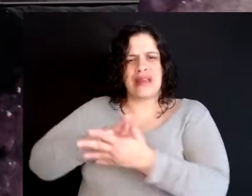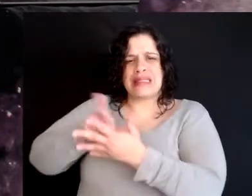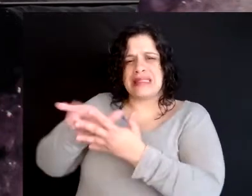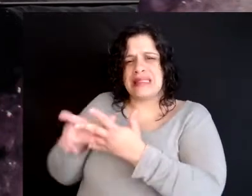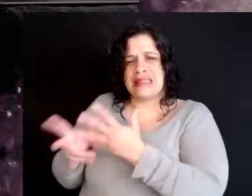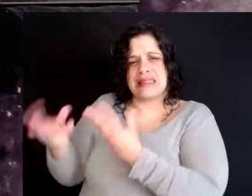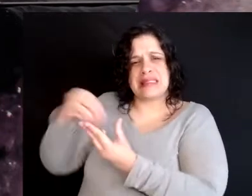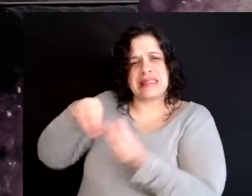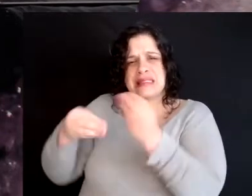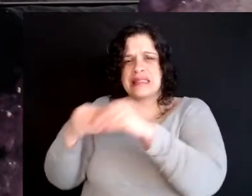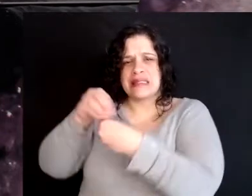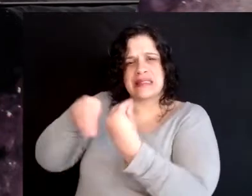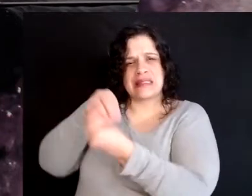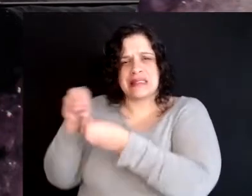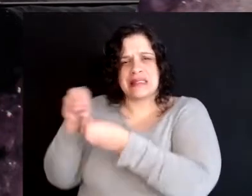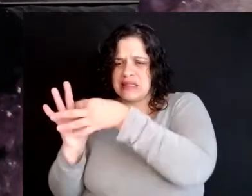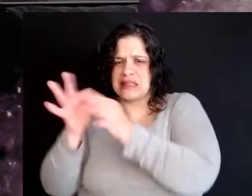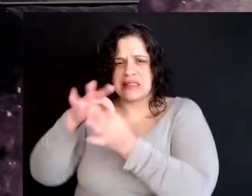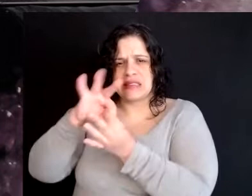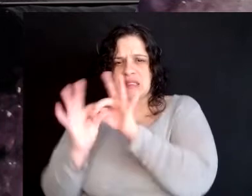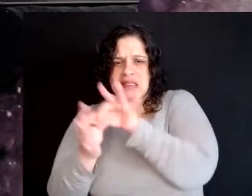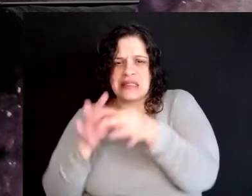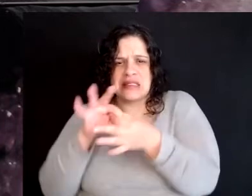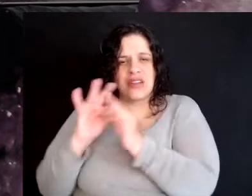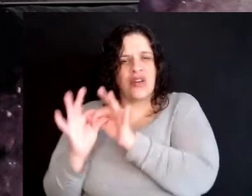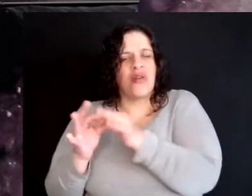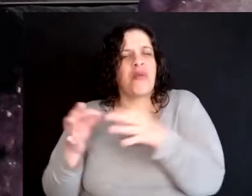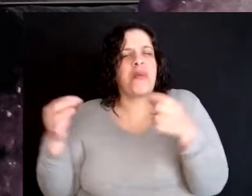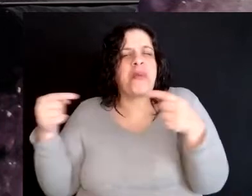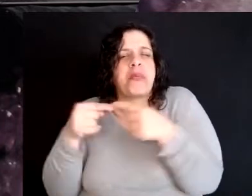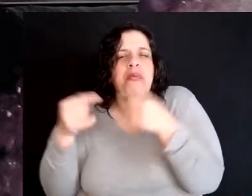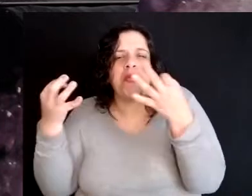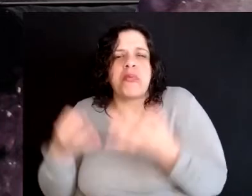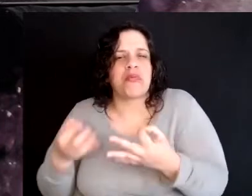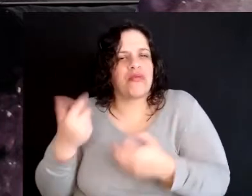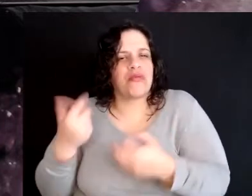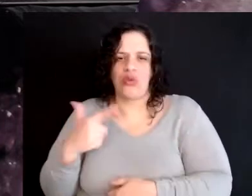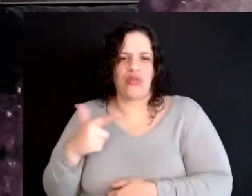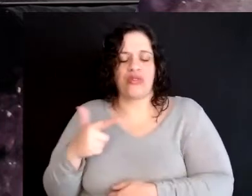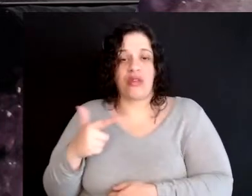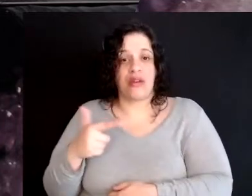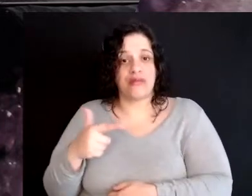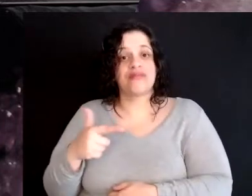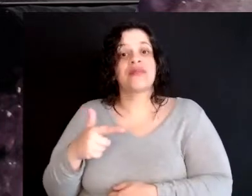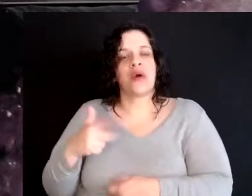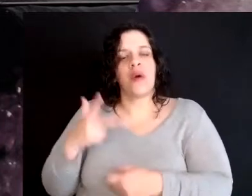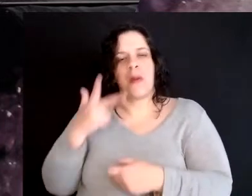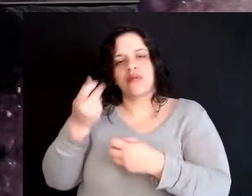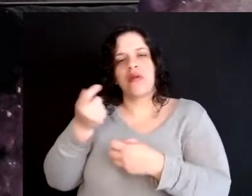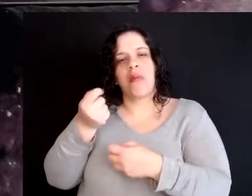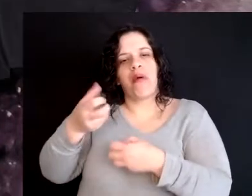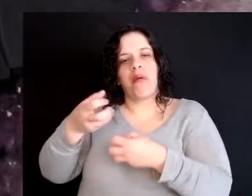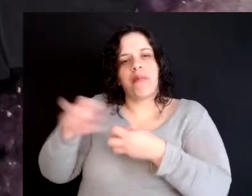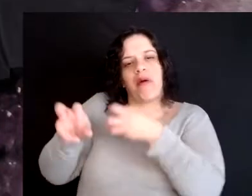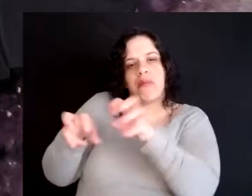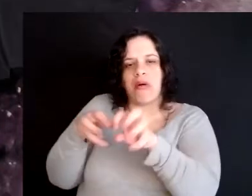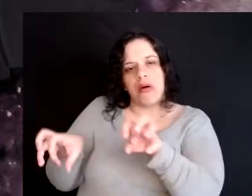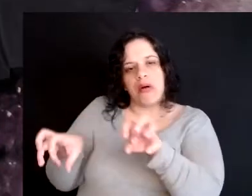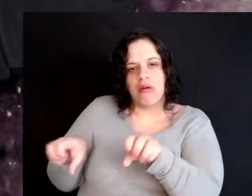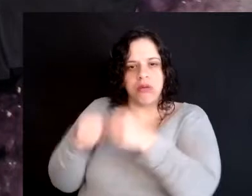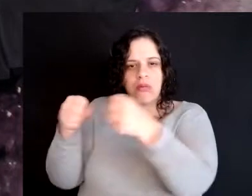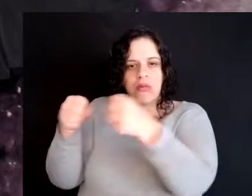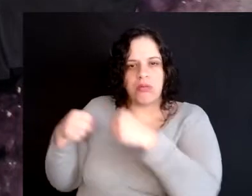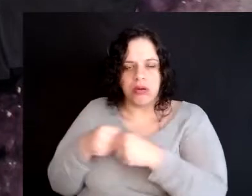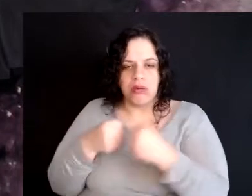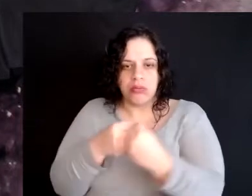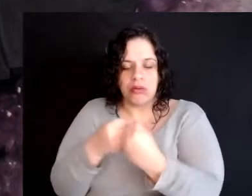muitos minerais, as ligações são muito pouco precisas e, portanto, ele fragmenta.